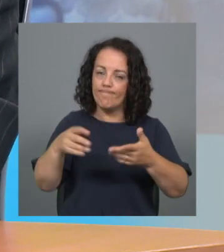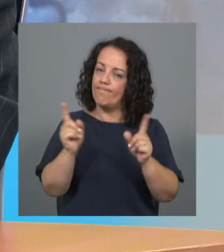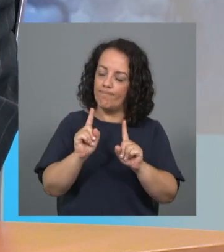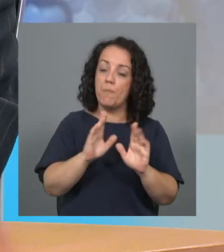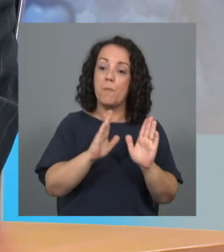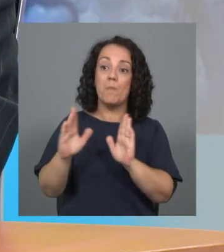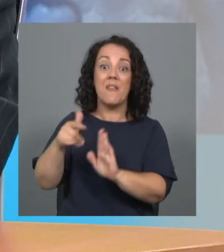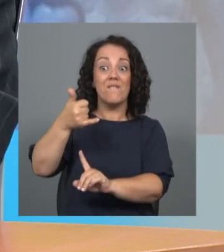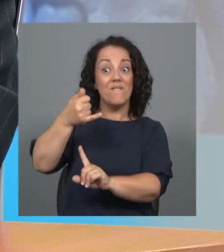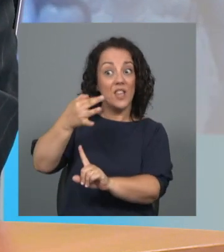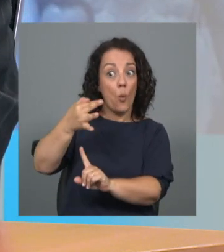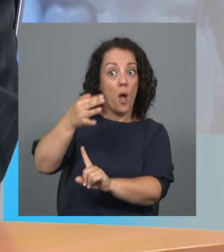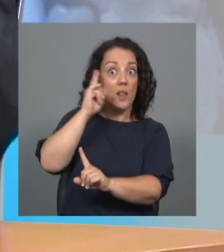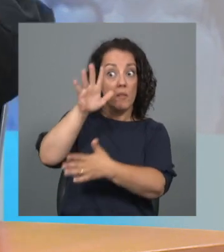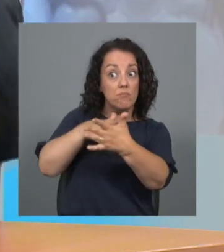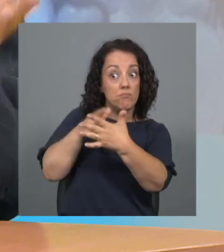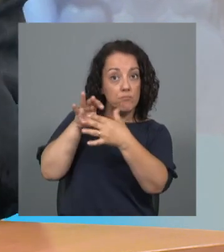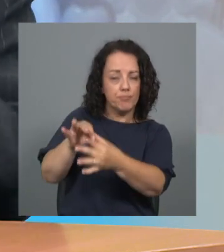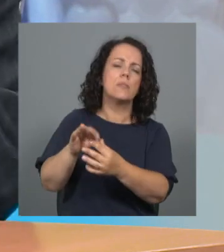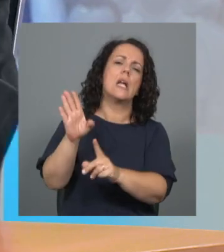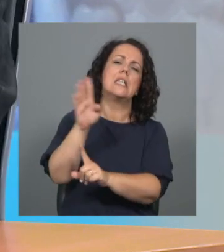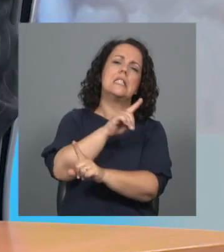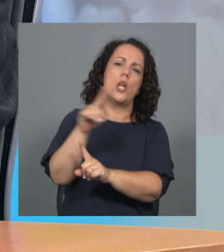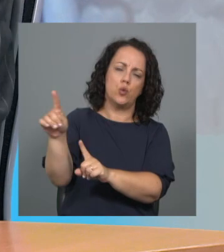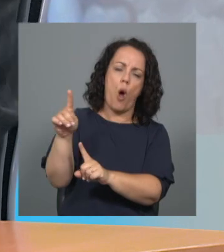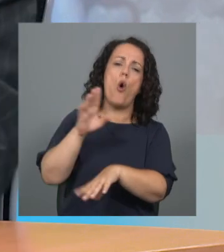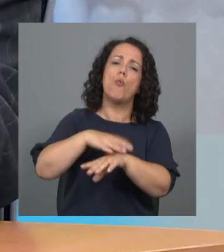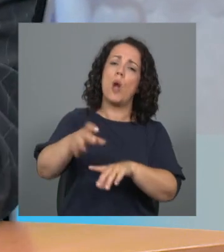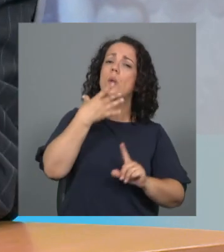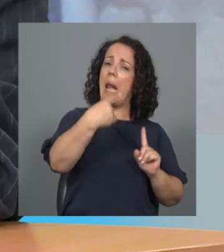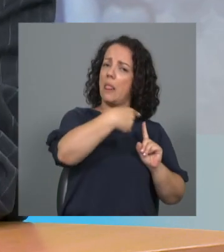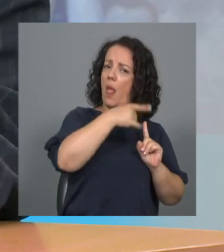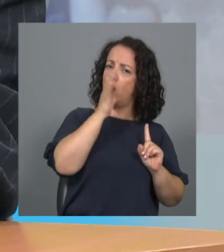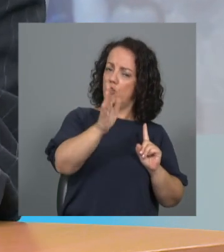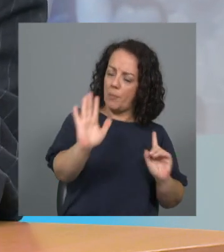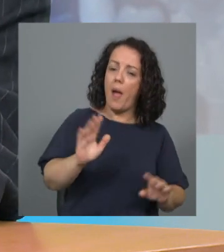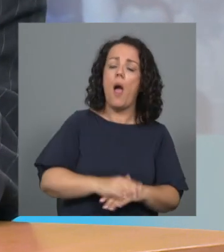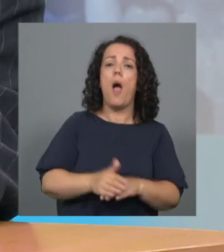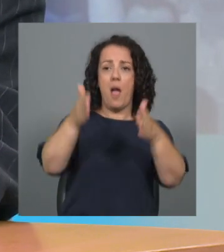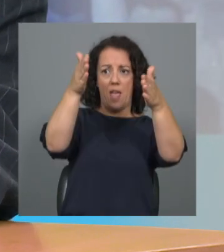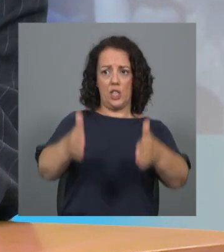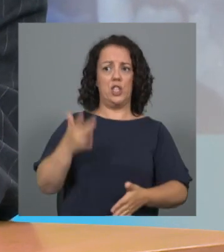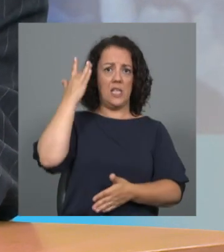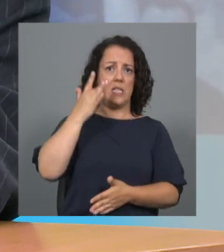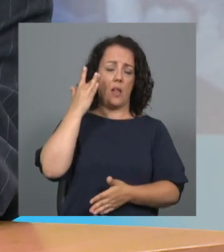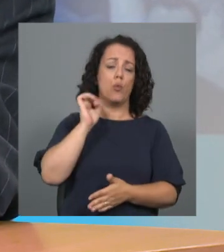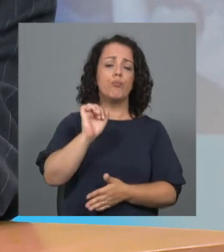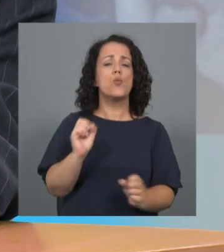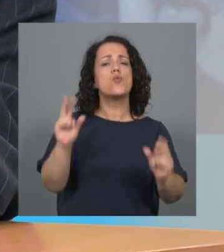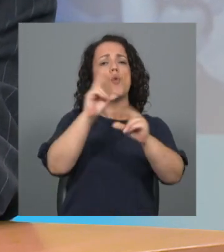do 24 está naturalmente ligada a São João, de virtude do Natal, como dizia. A figura de João Batista é uma das figuras bíblicas do Novo